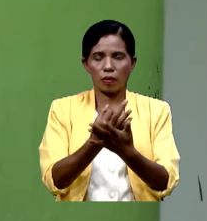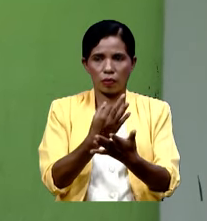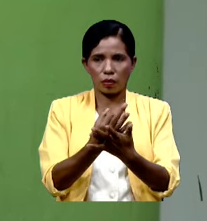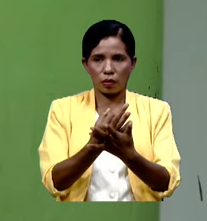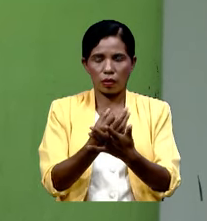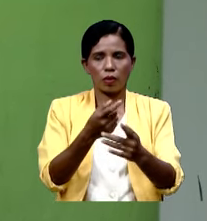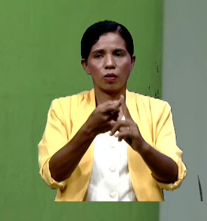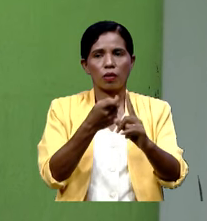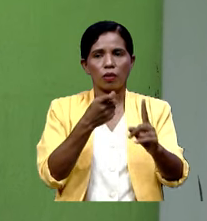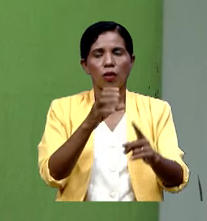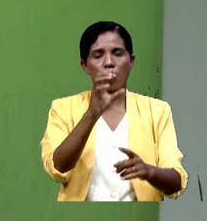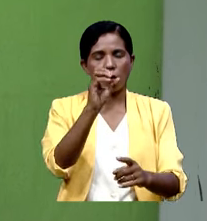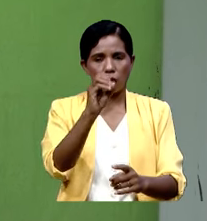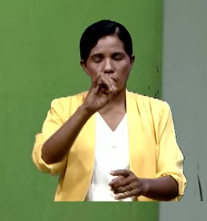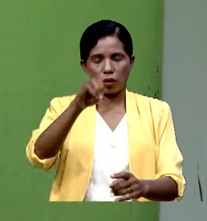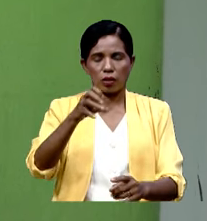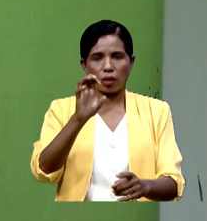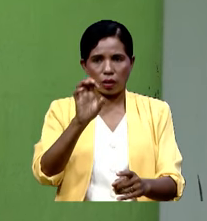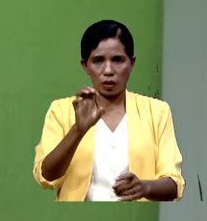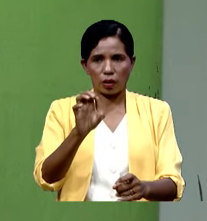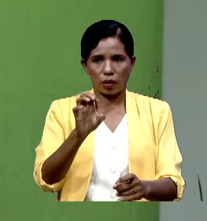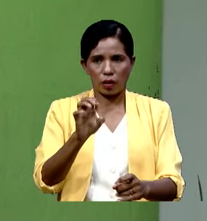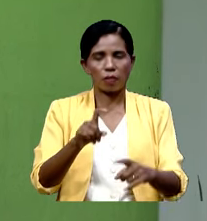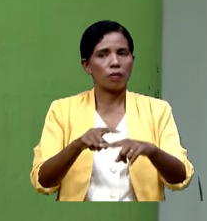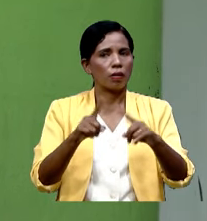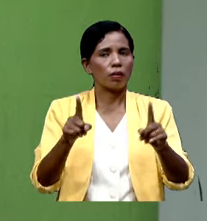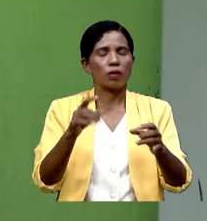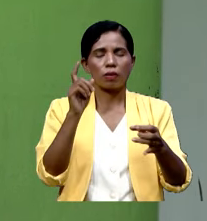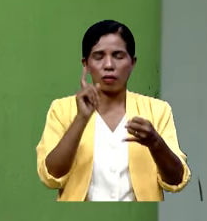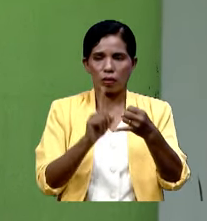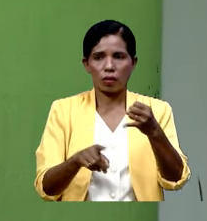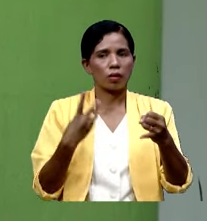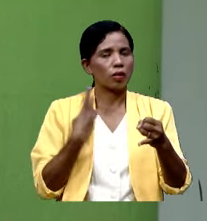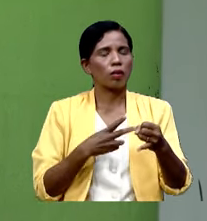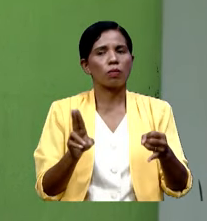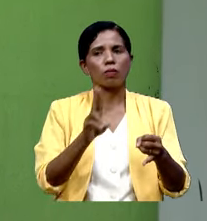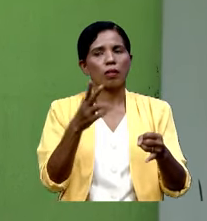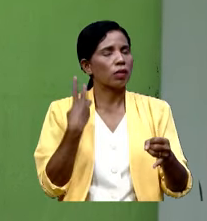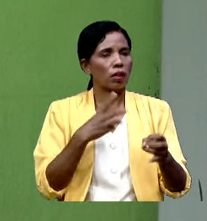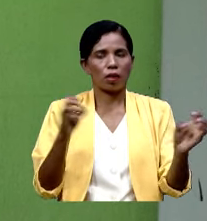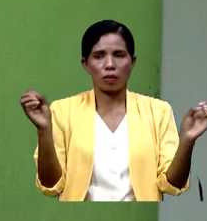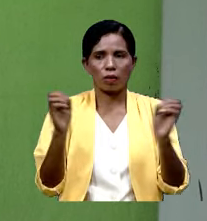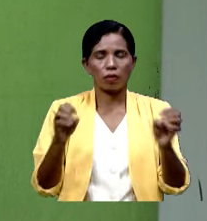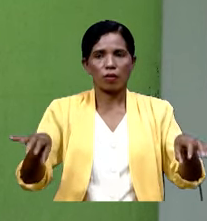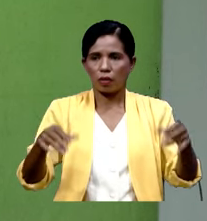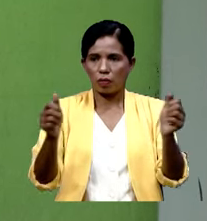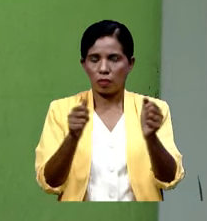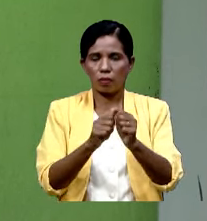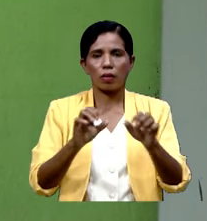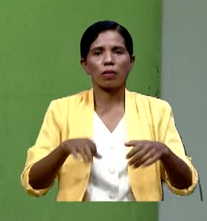mai husi orçamento geral do estado ninian mabe no fim ita gasto mabe ita lakoi atu coopera para o